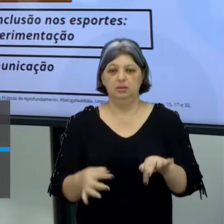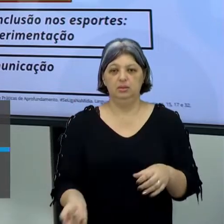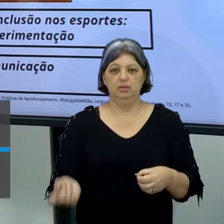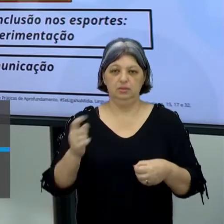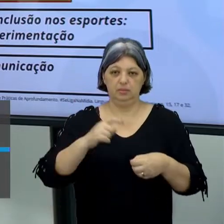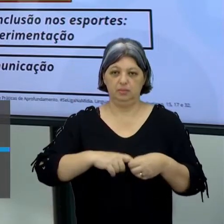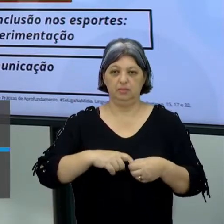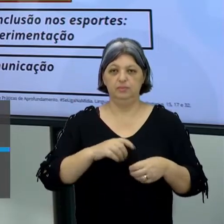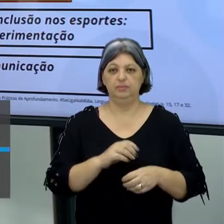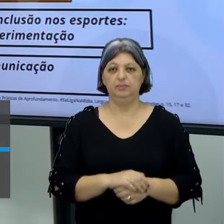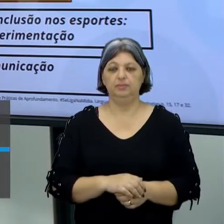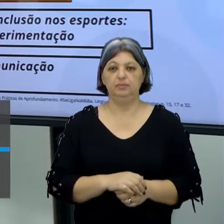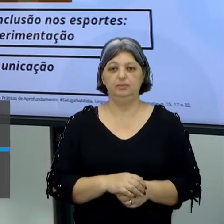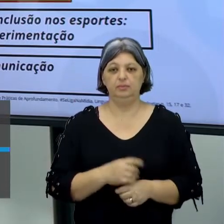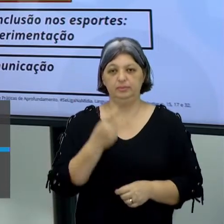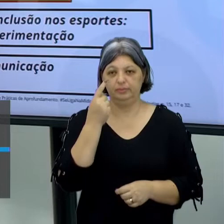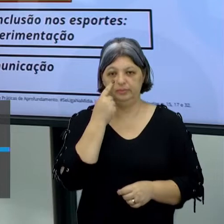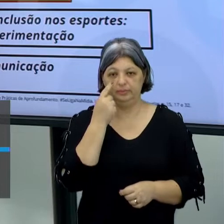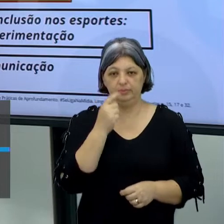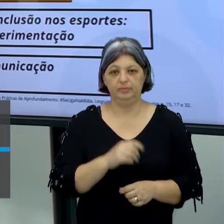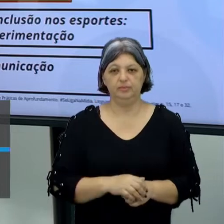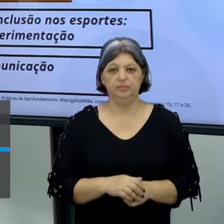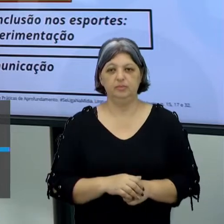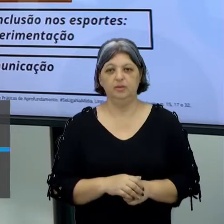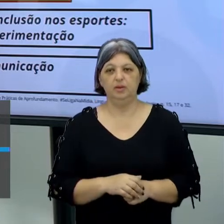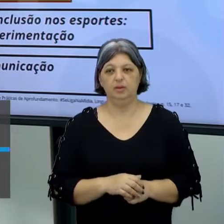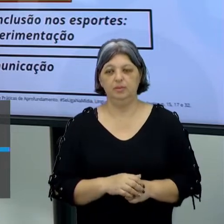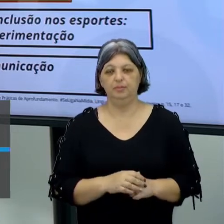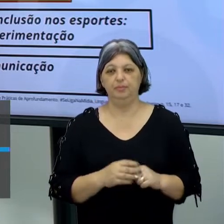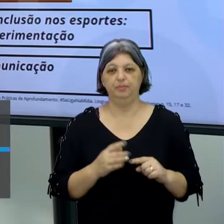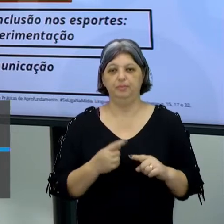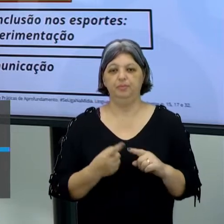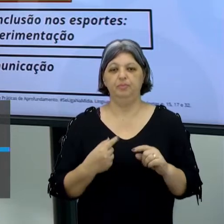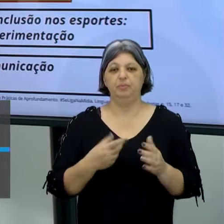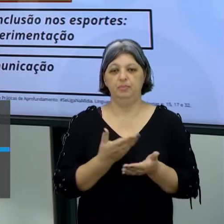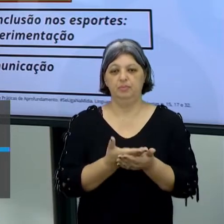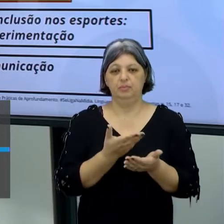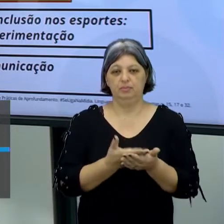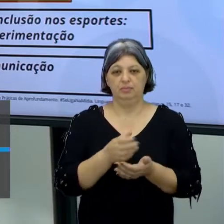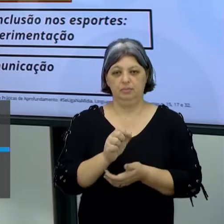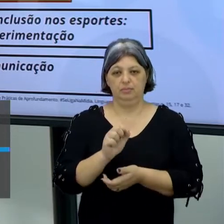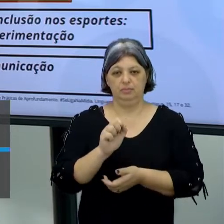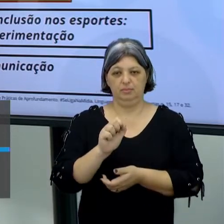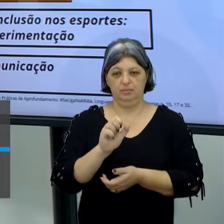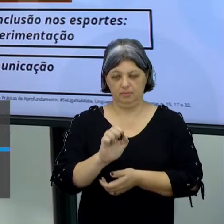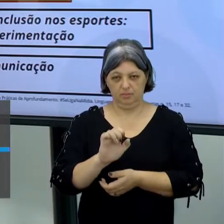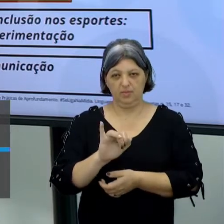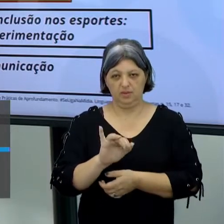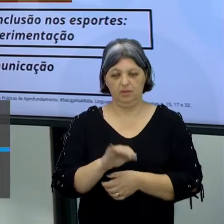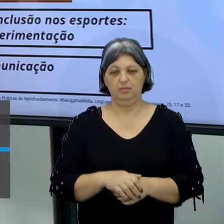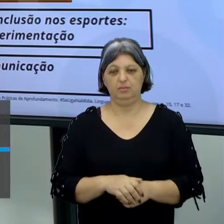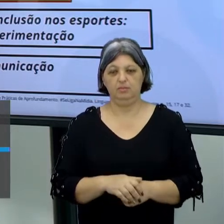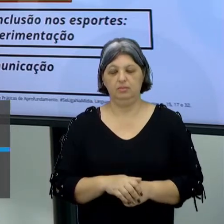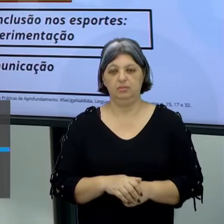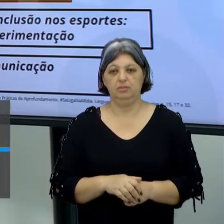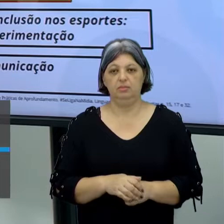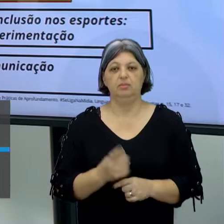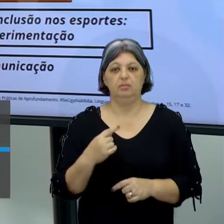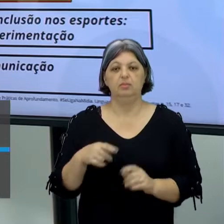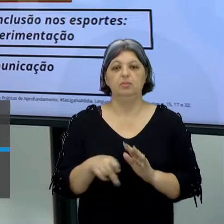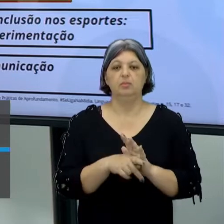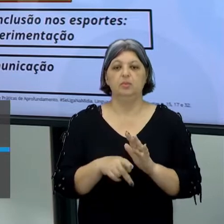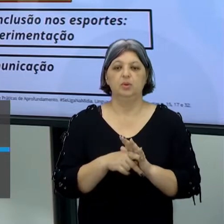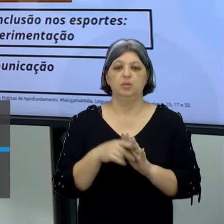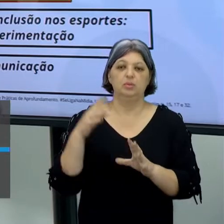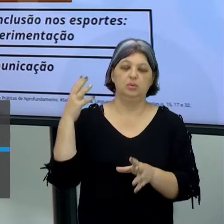muito simples. Então, fica tranquilo, acompanhe essas 2 aulas de SEI, que você vai se dar bem, vai retomar elementos,